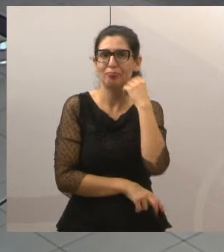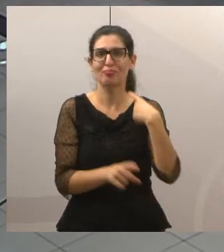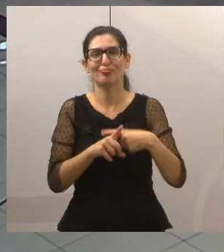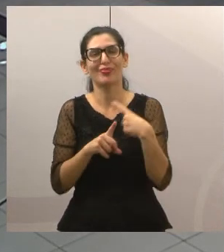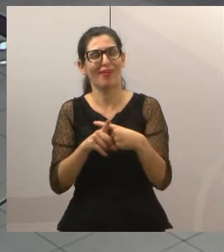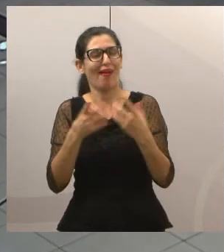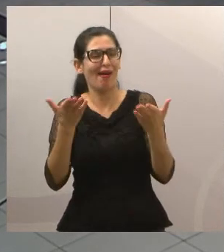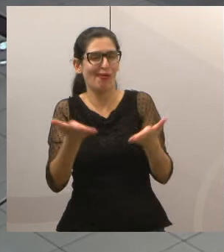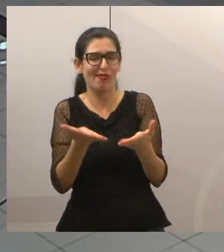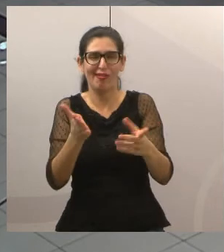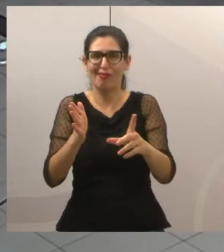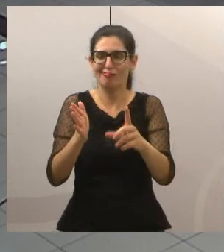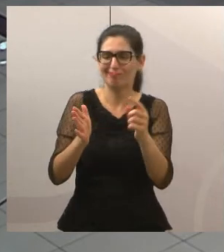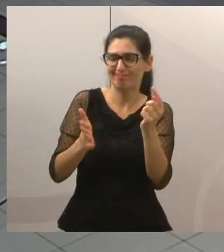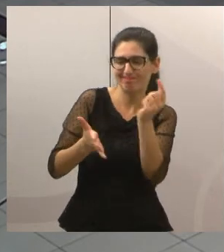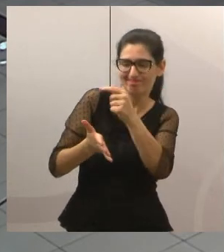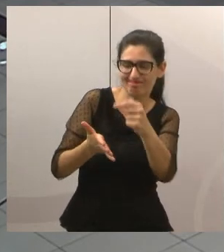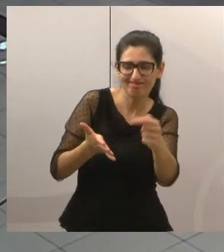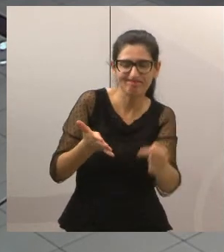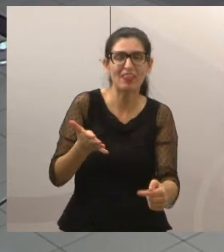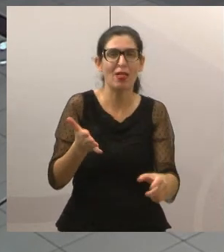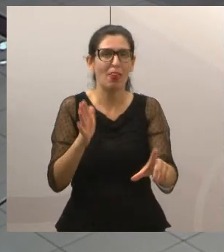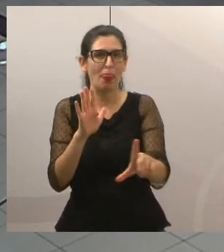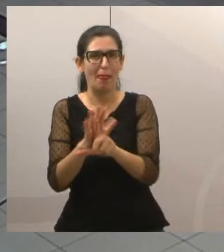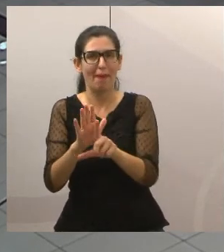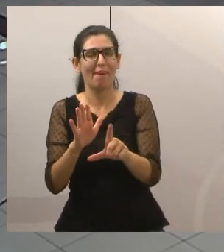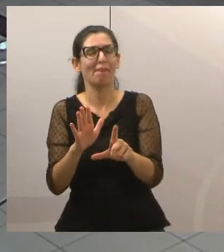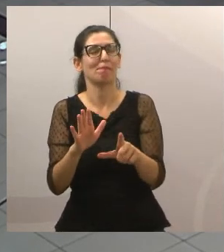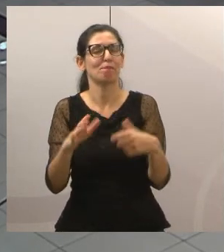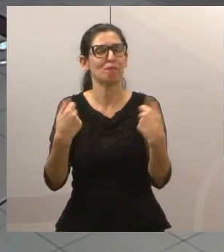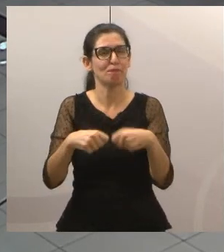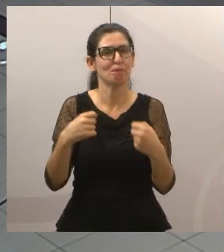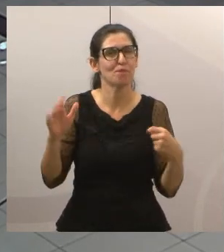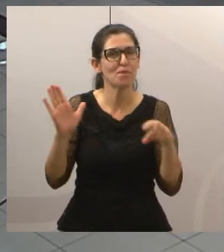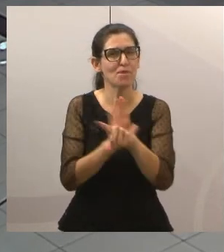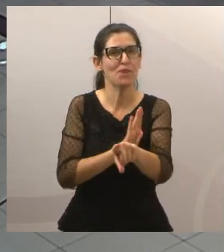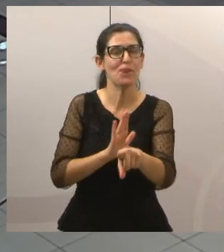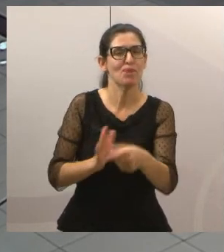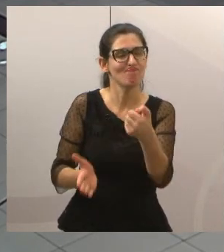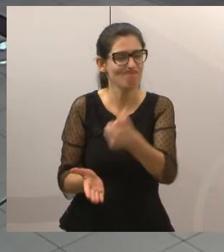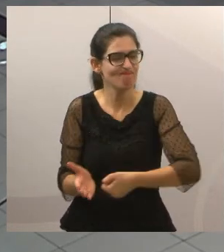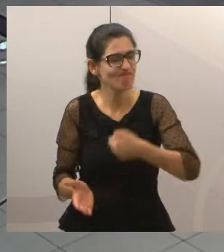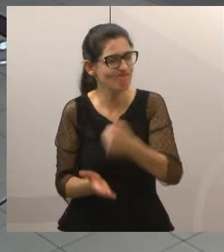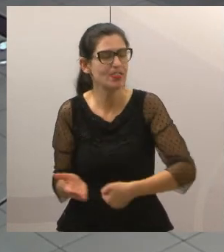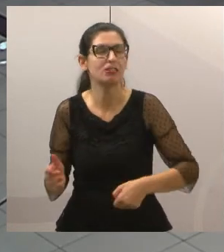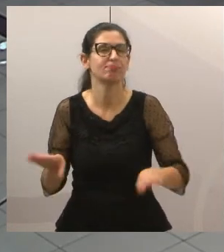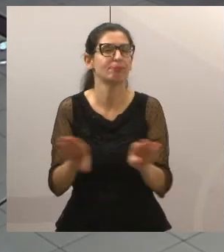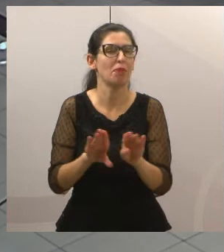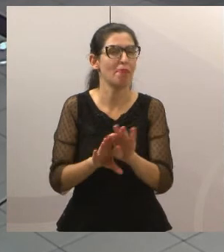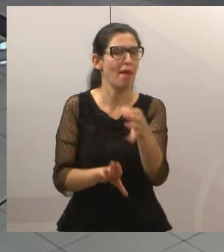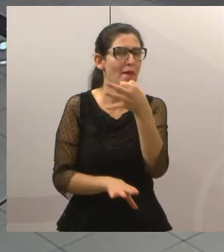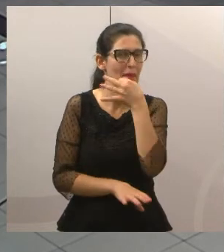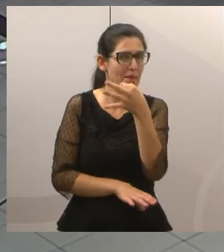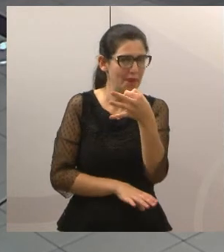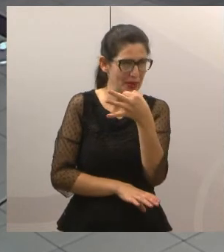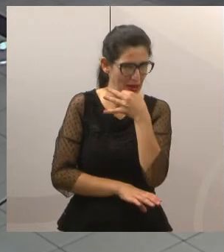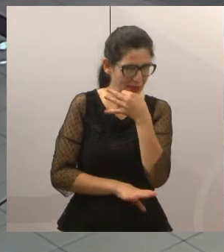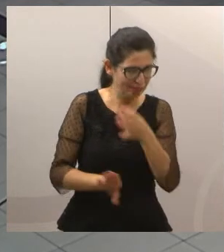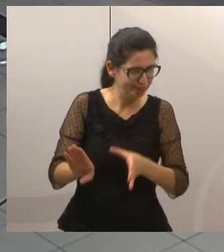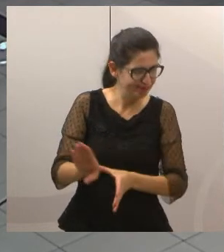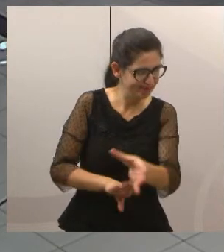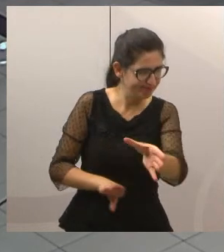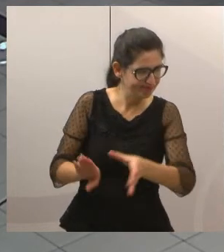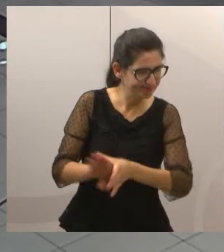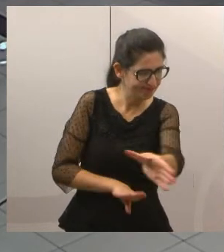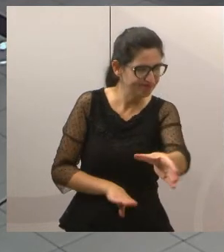gente entrou aqui em alguns pontos específicos, eu queria fazer uma cobrança e dar uma sugestão. A sugestão é com relação